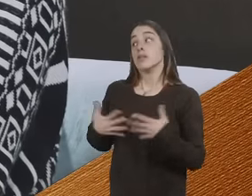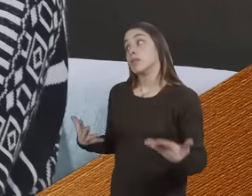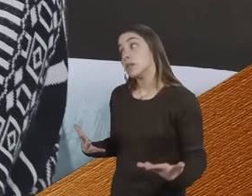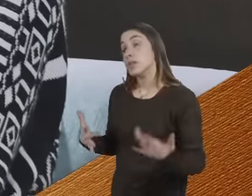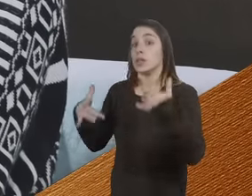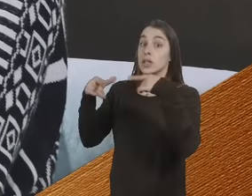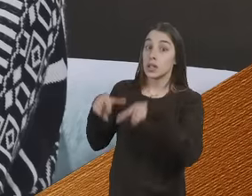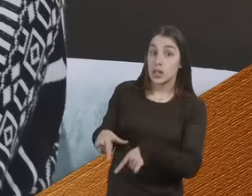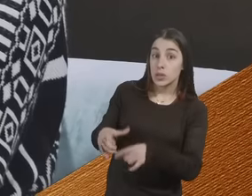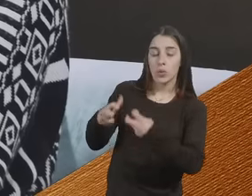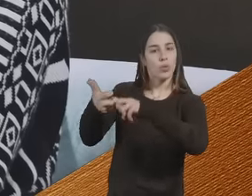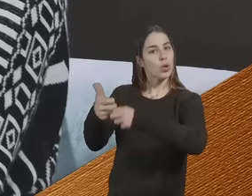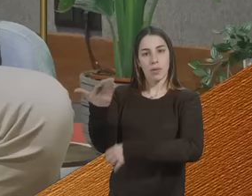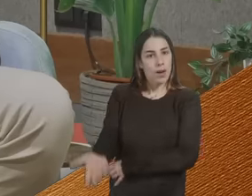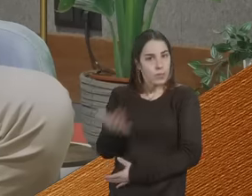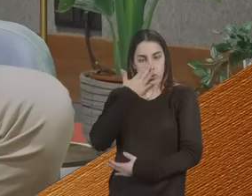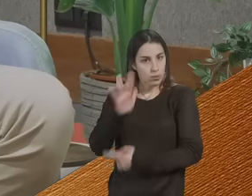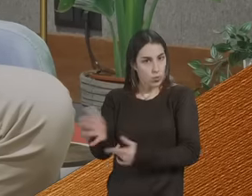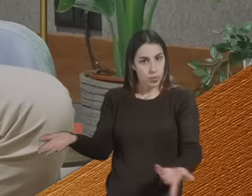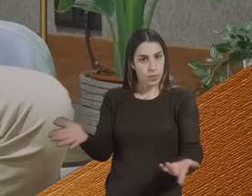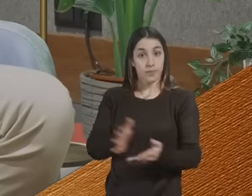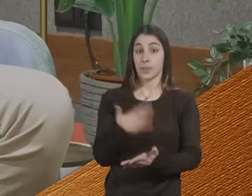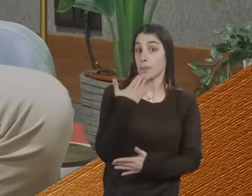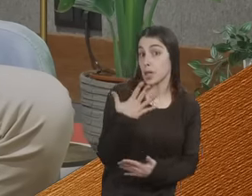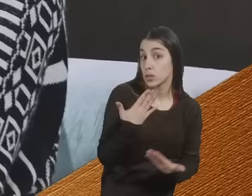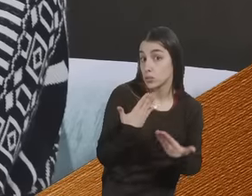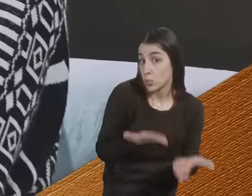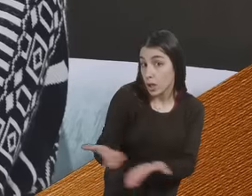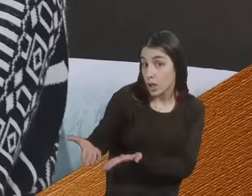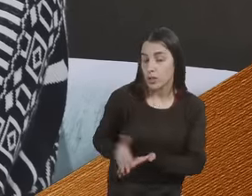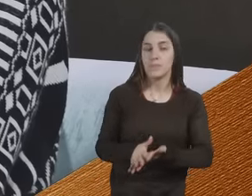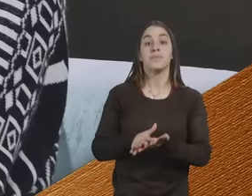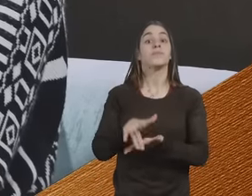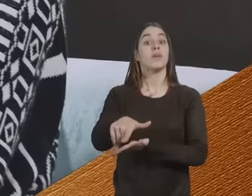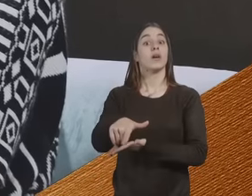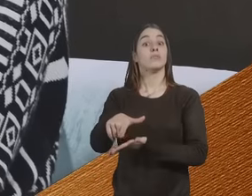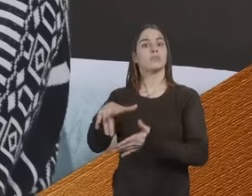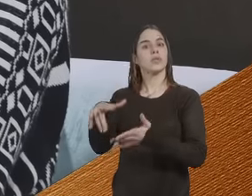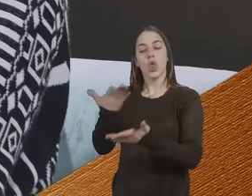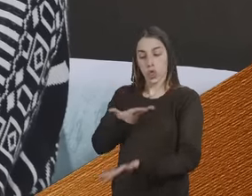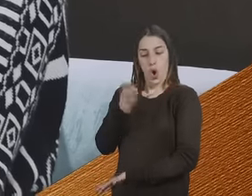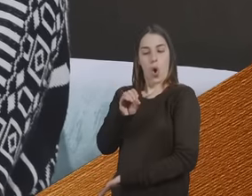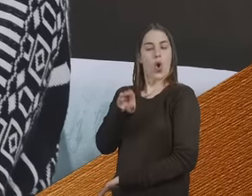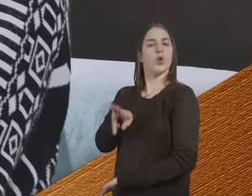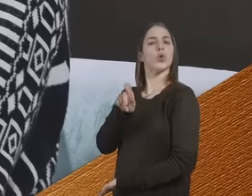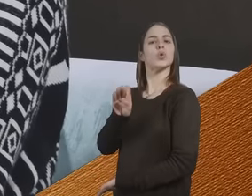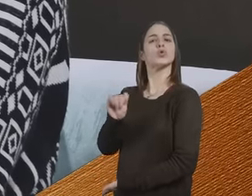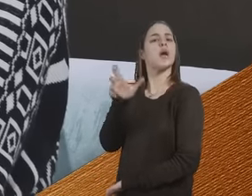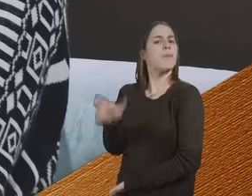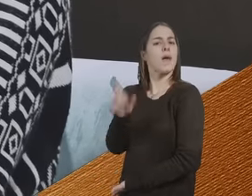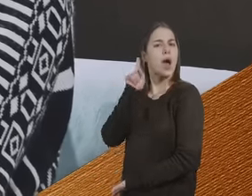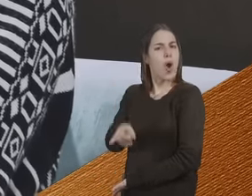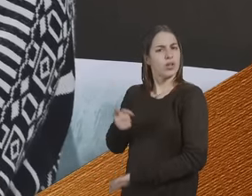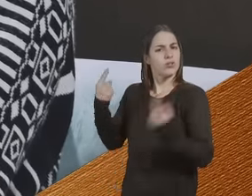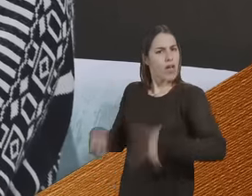que fez? É um problema, por exemplo. Pedir ajuda? Donos. A palavra donos, por si só, tem uma